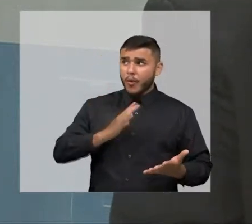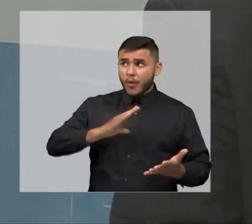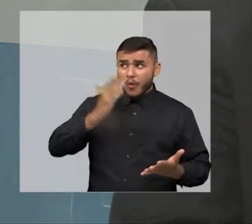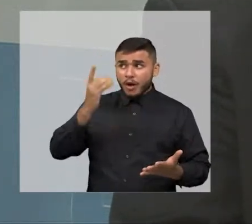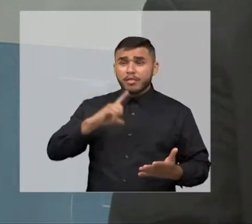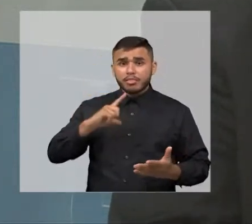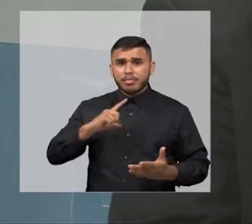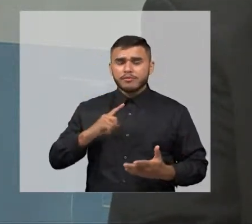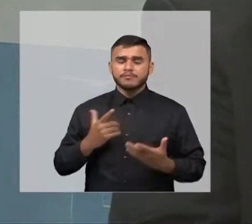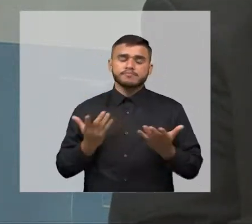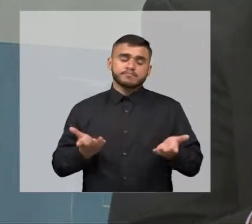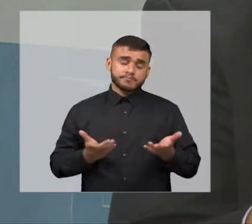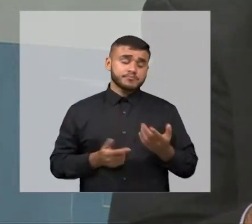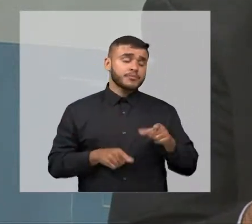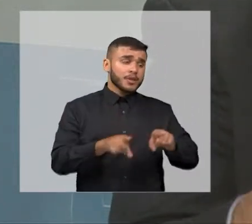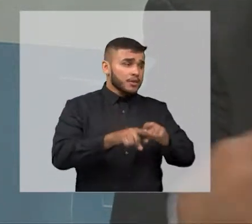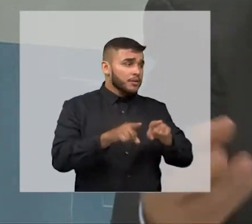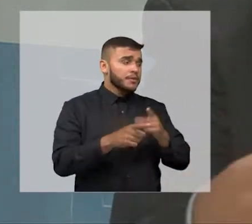acho que